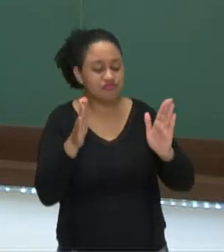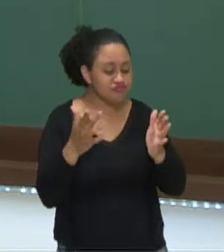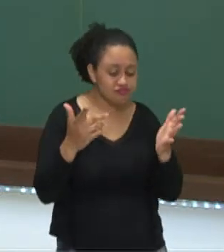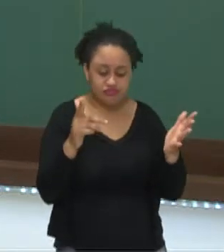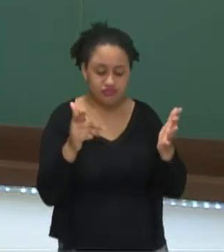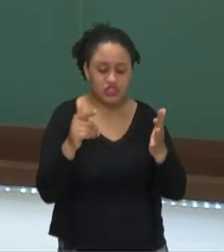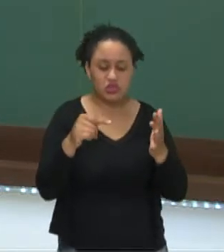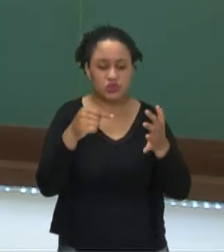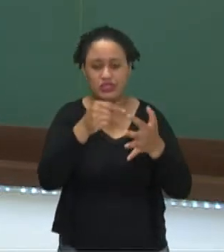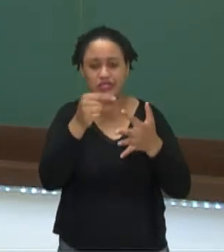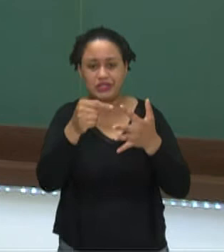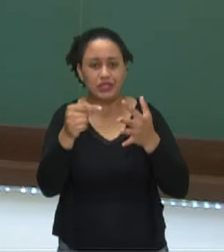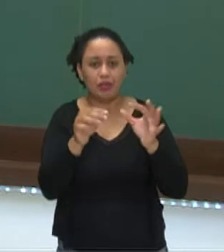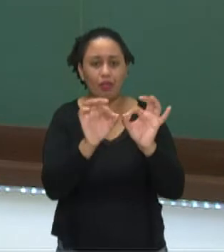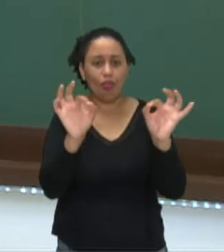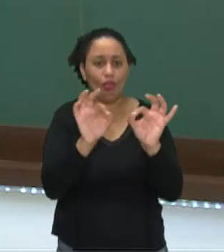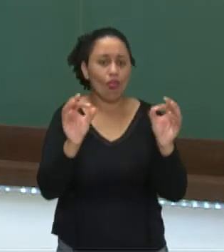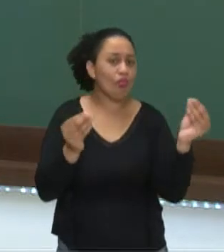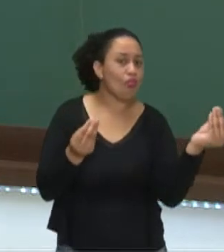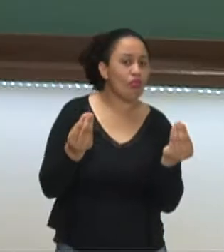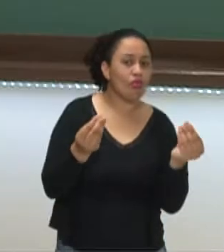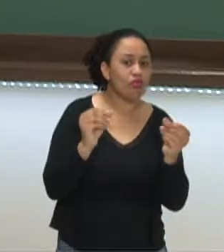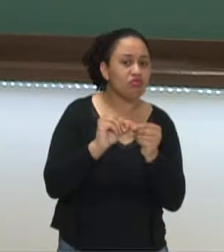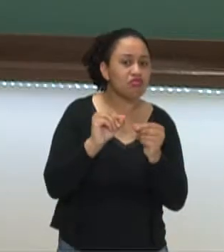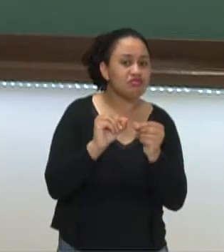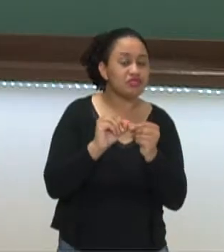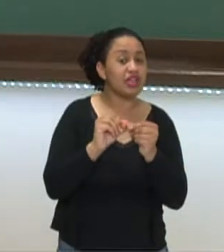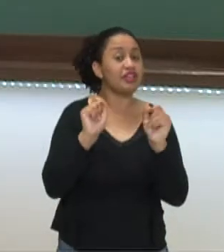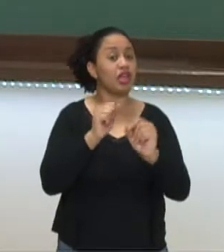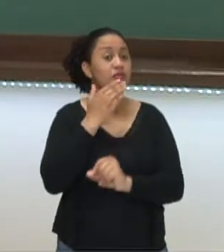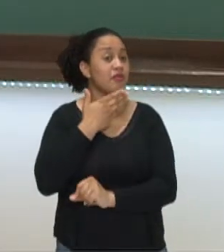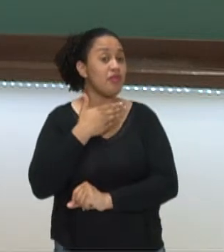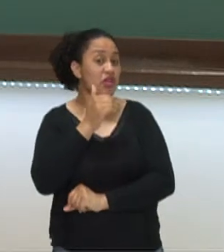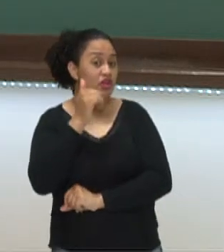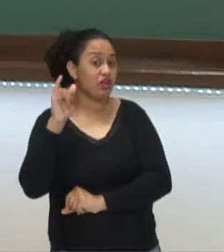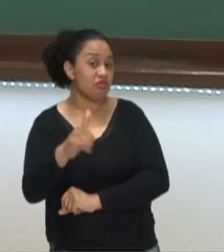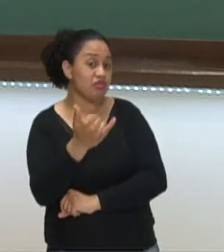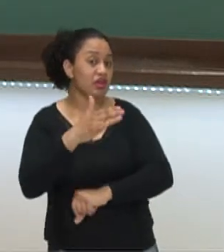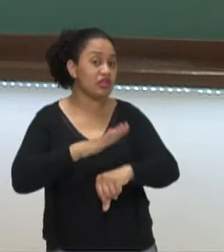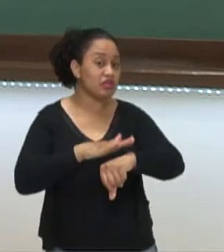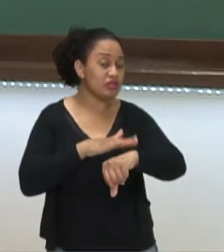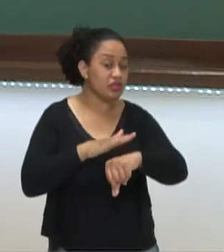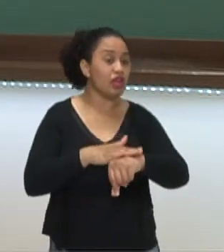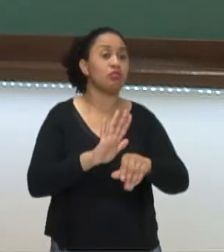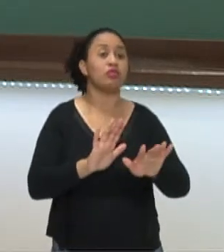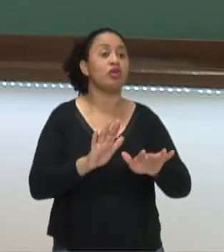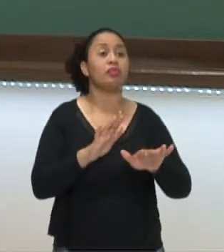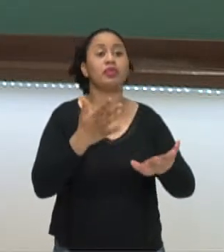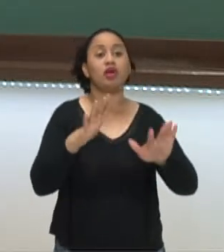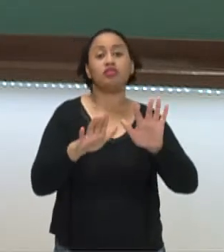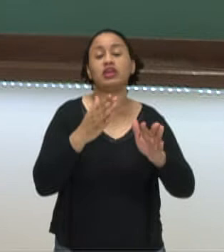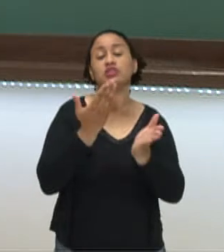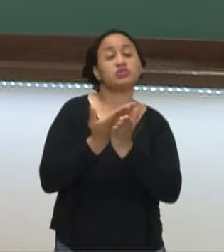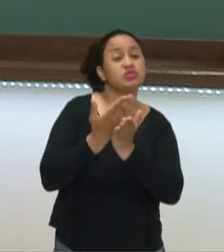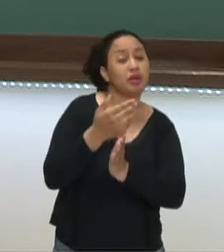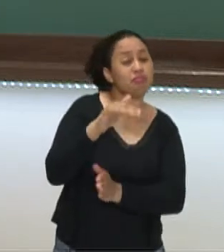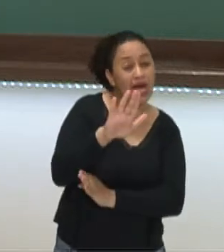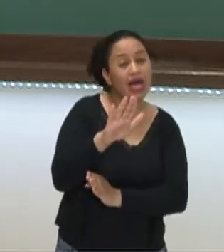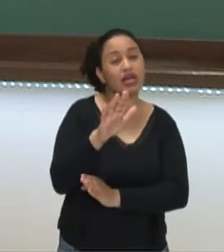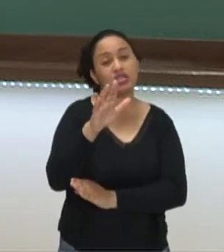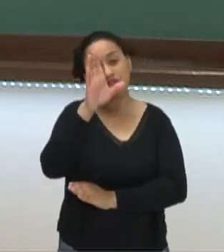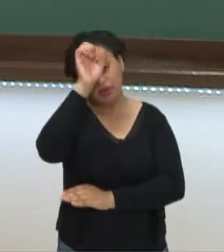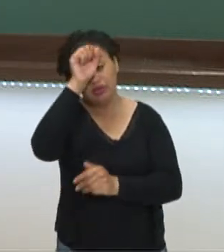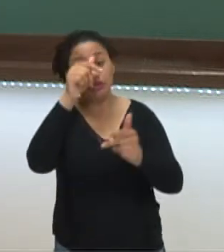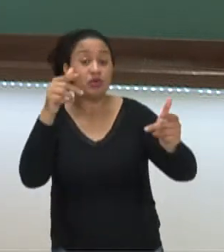sobram que não estão reservados a nada? Será que daria para melhorar a utilização desse tempo e usá-lo talvez para estudar mais, para aprender